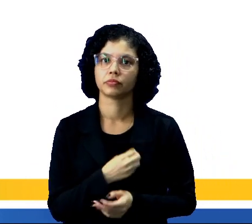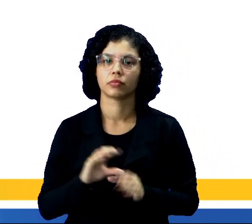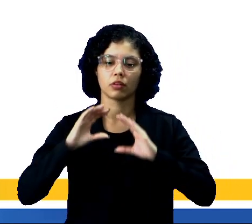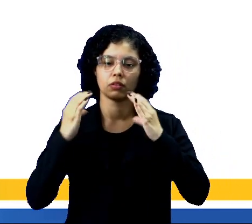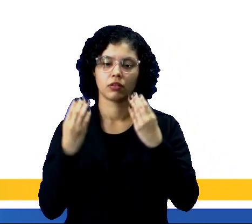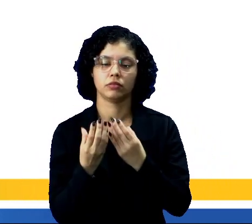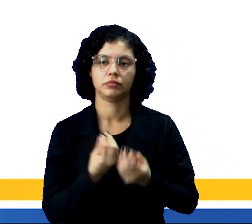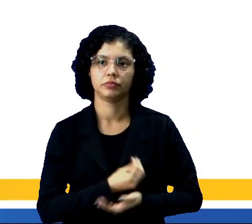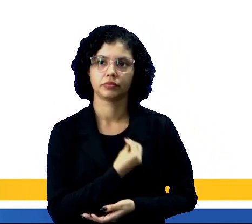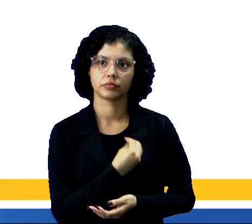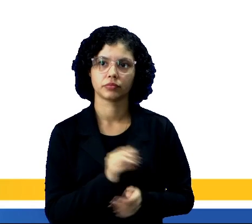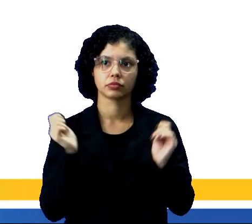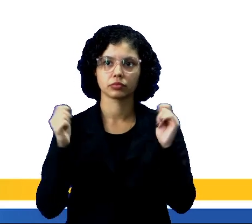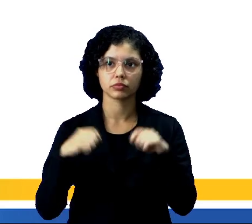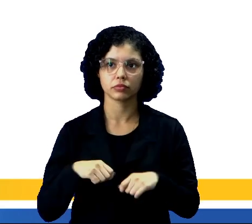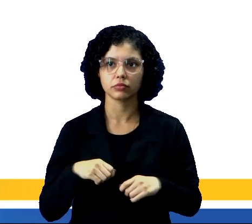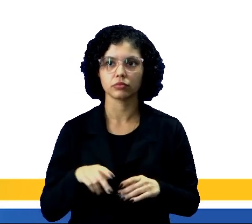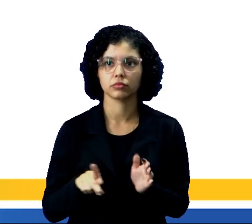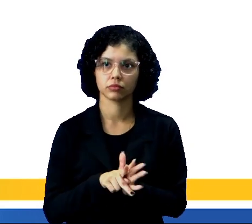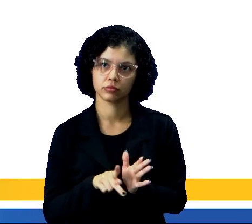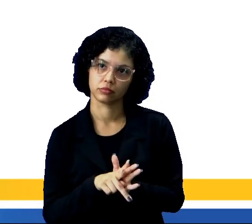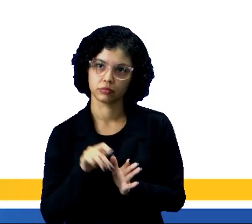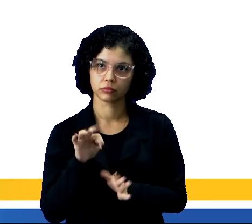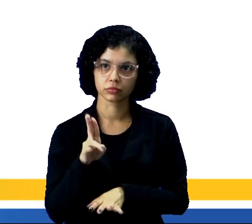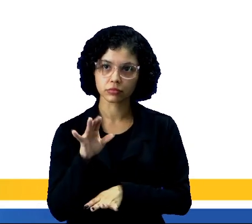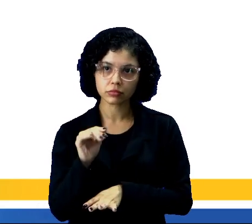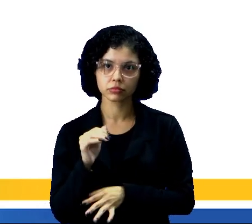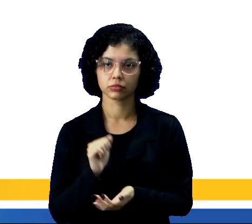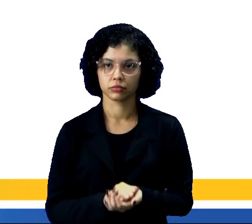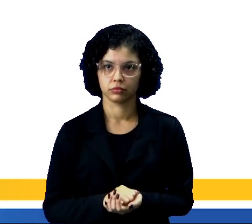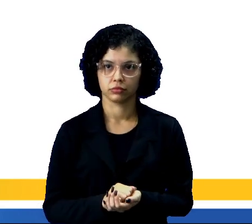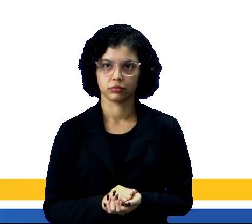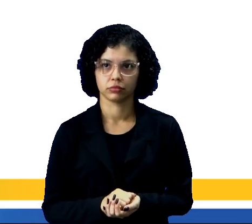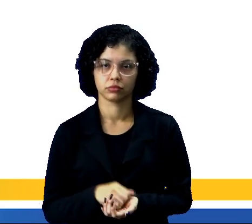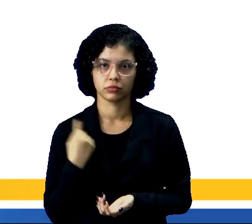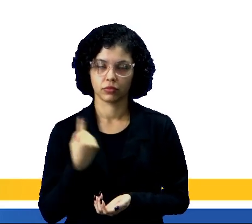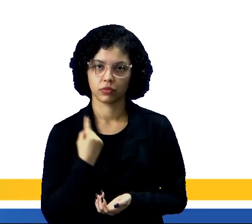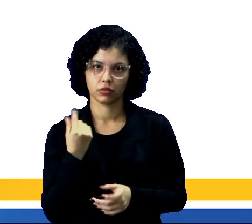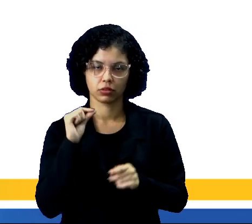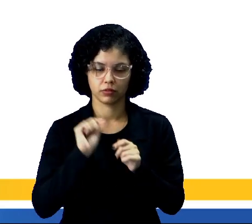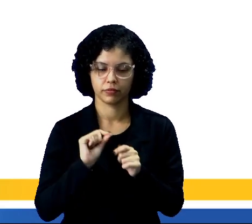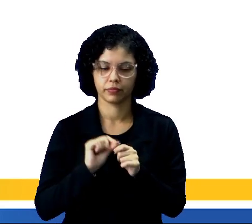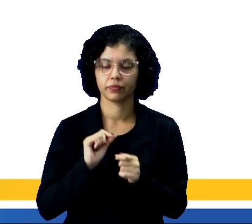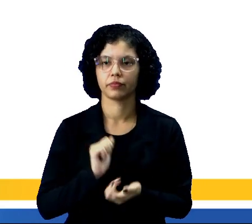dos seres vivos, pois dependemos dos seres autótrofos, que são os seres únicos capazes